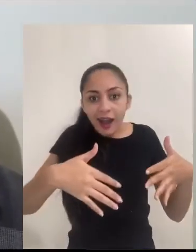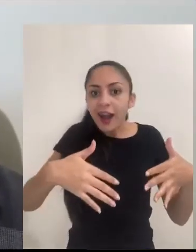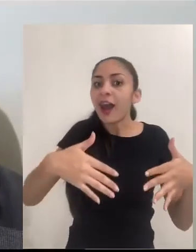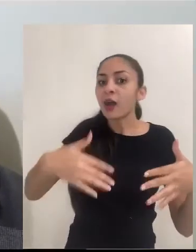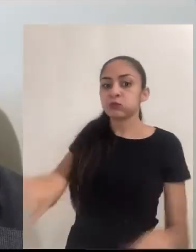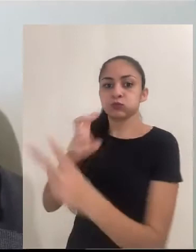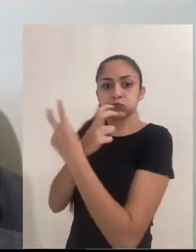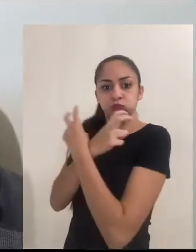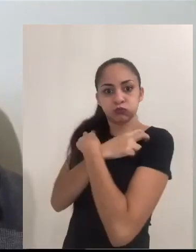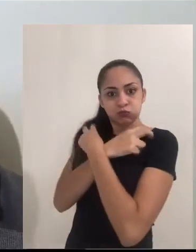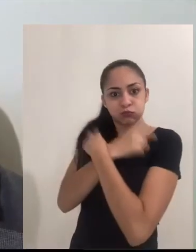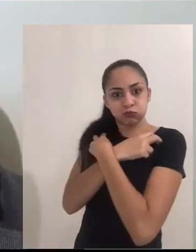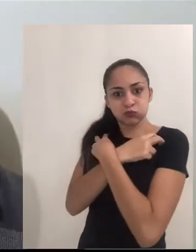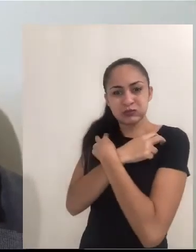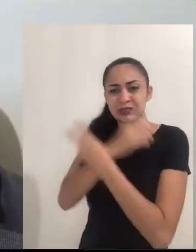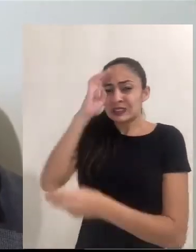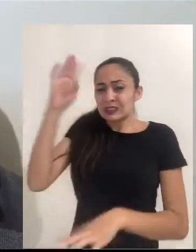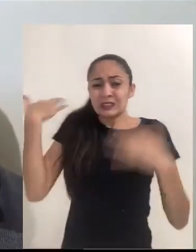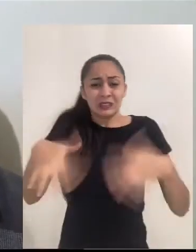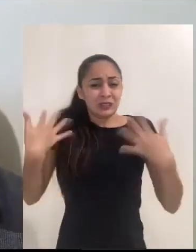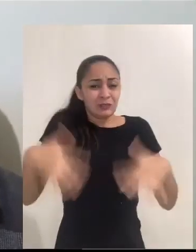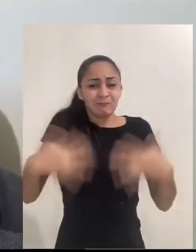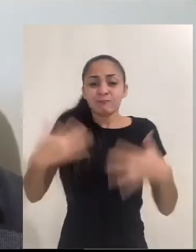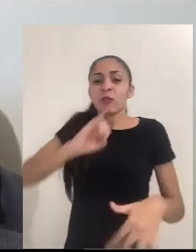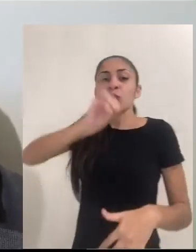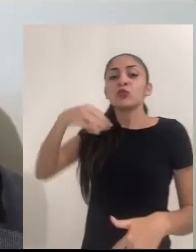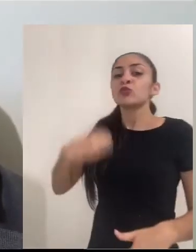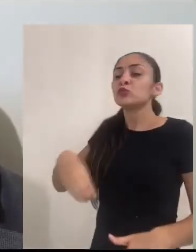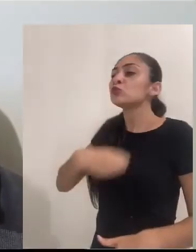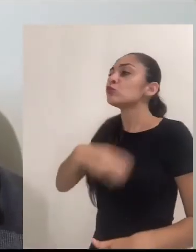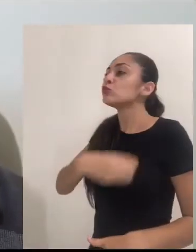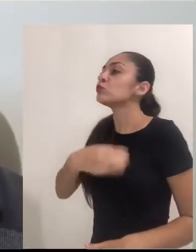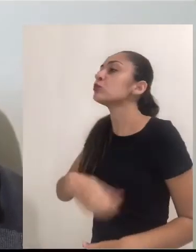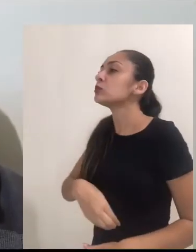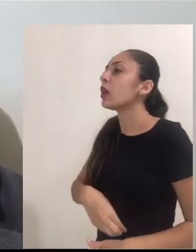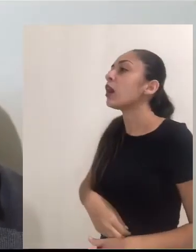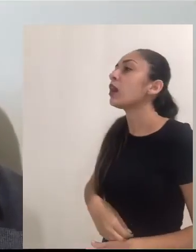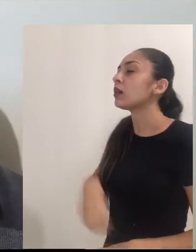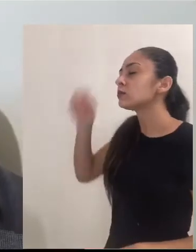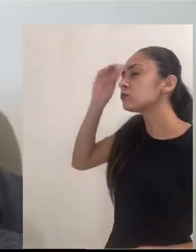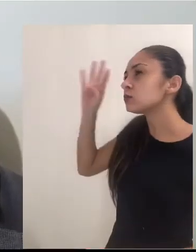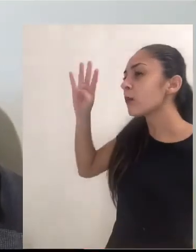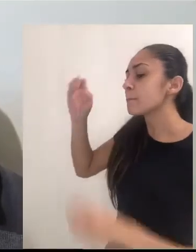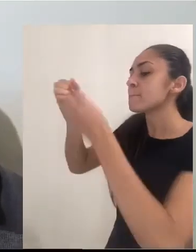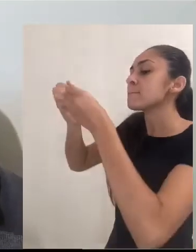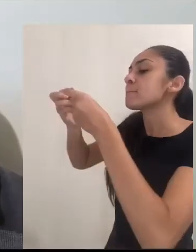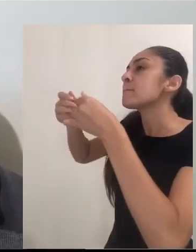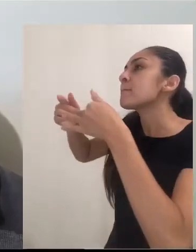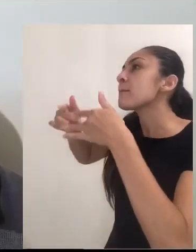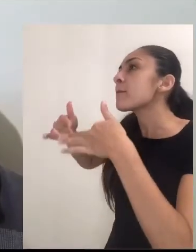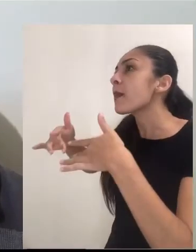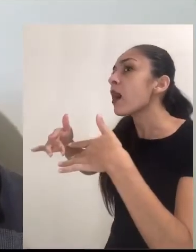todo. Porque a gente precisa entender que na nossa vida Deus preparou coisas assim. Deus preparou momentos assim. Talvez as coisas estejam ruins